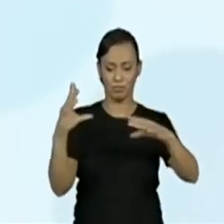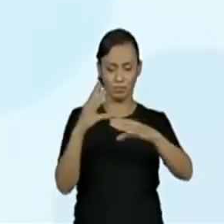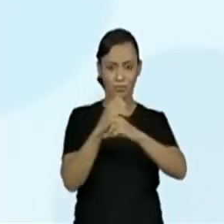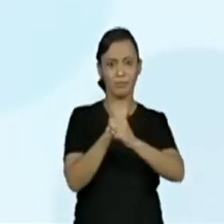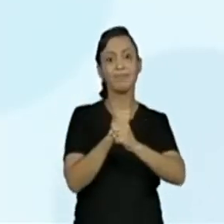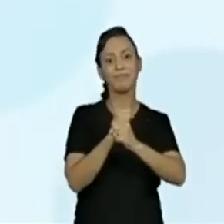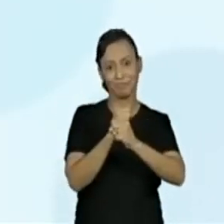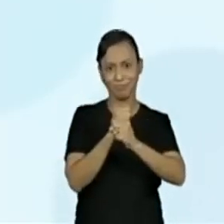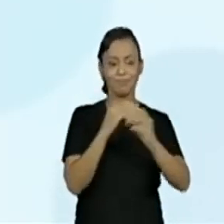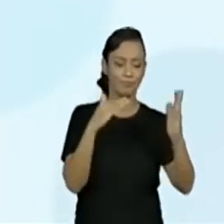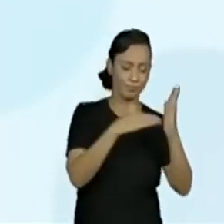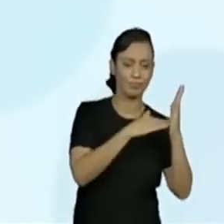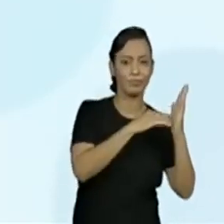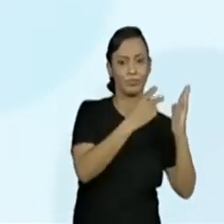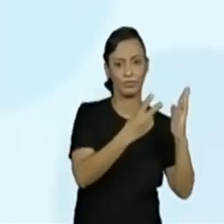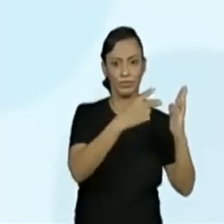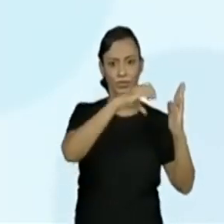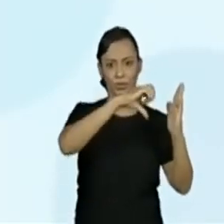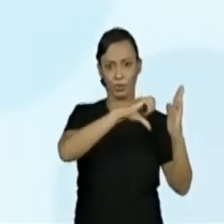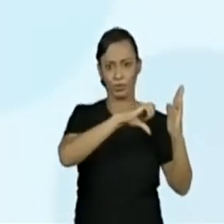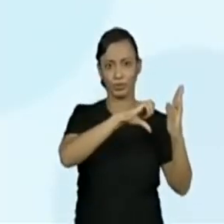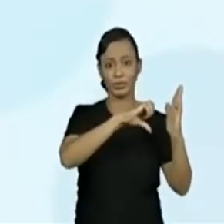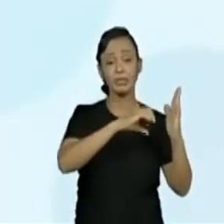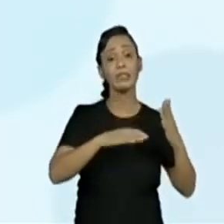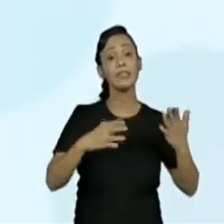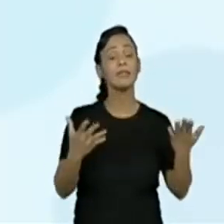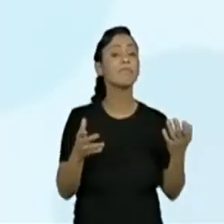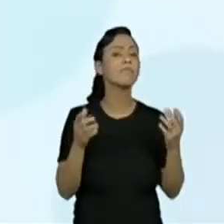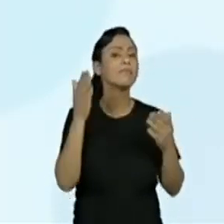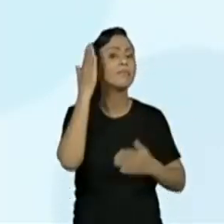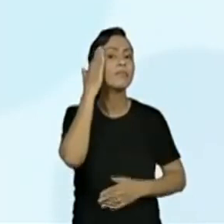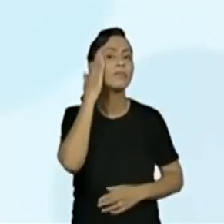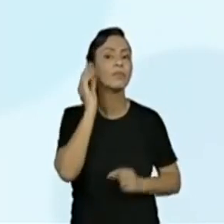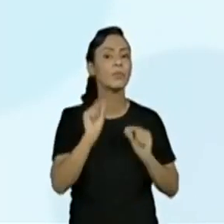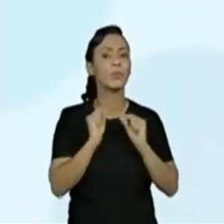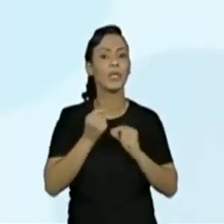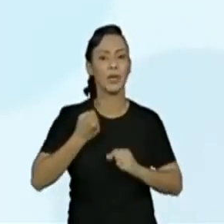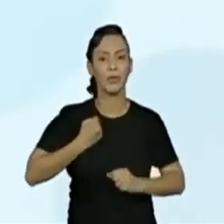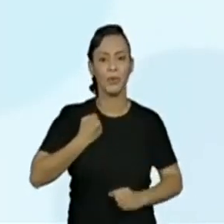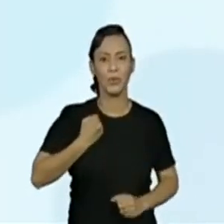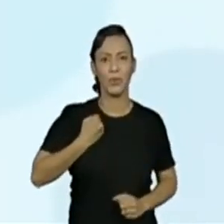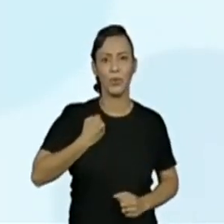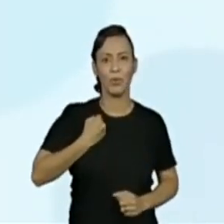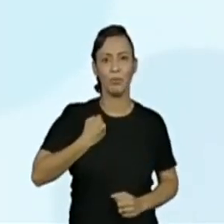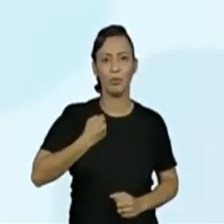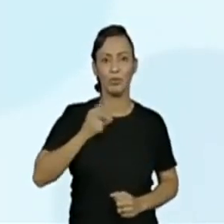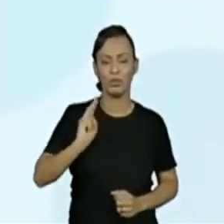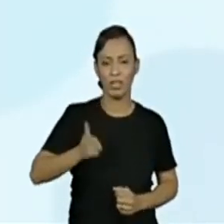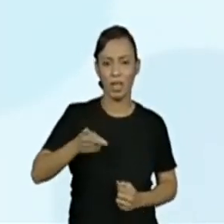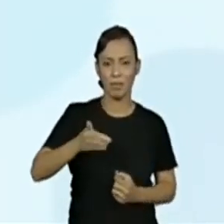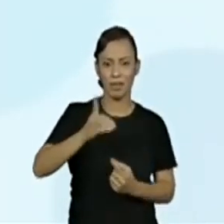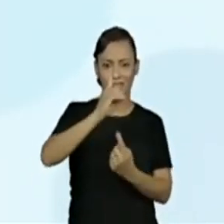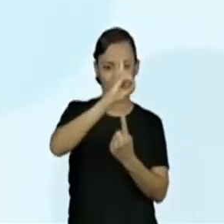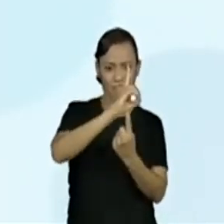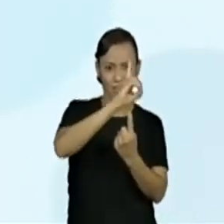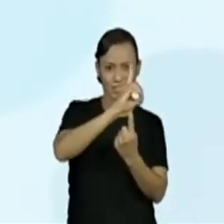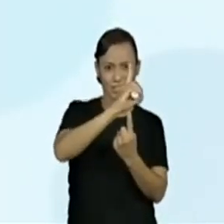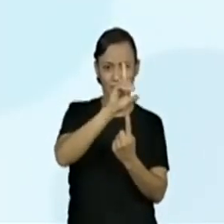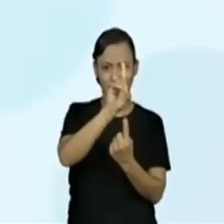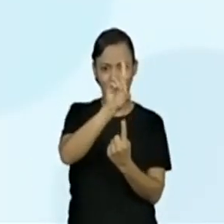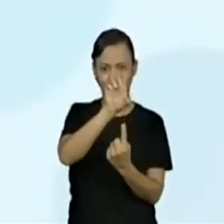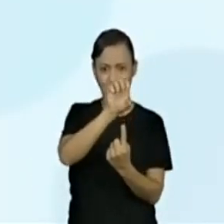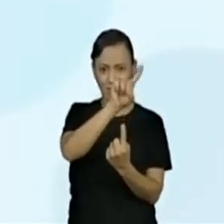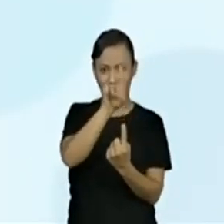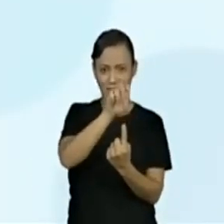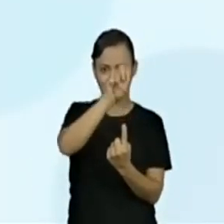o que nós podemos perceber? Que a dezena não muda. Como é de 1 em 1, é igualzinho ali no